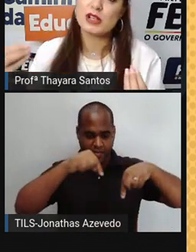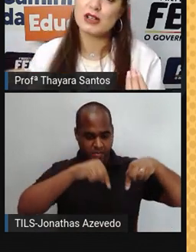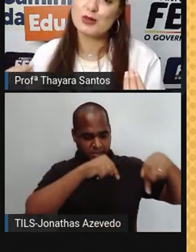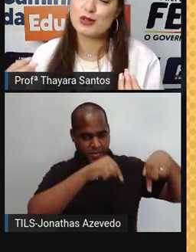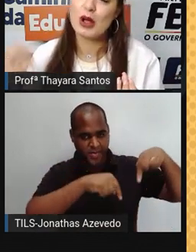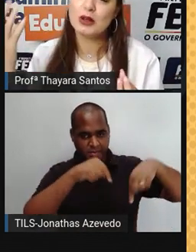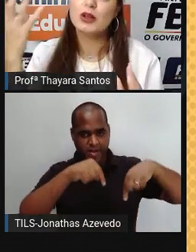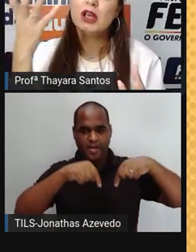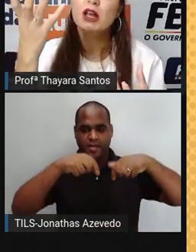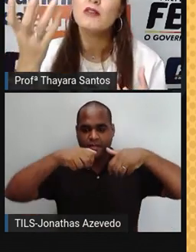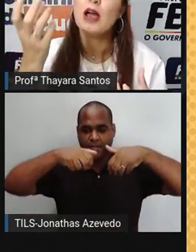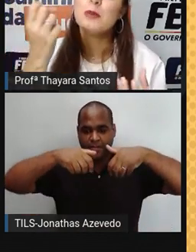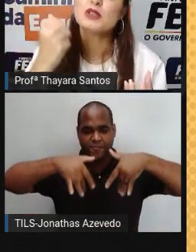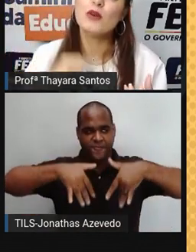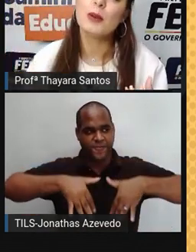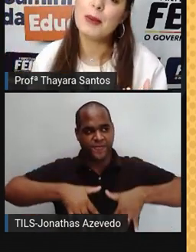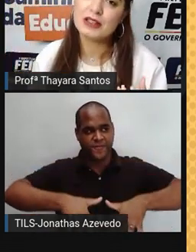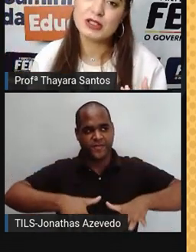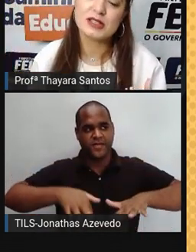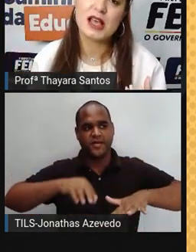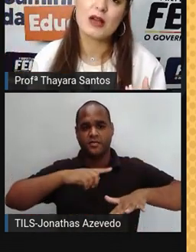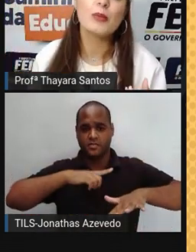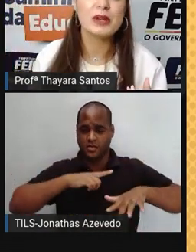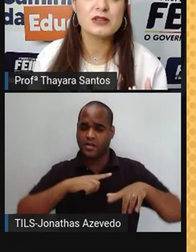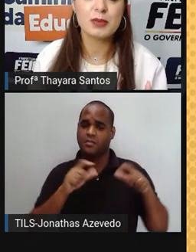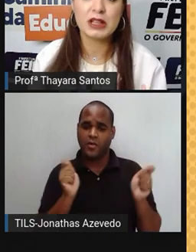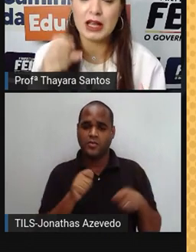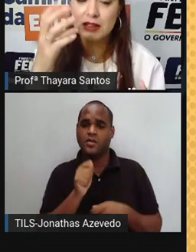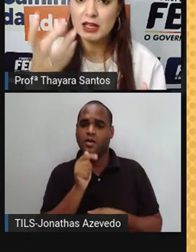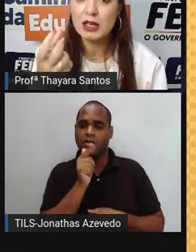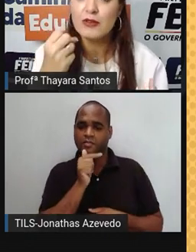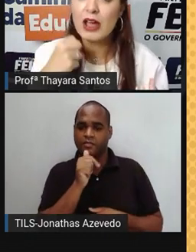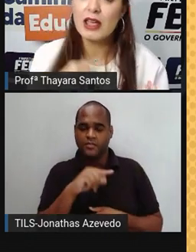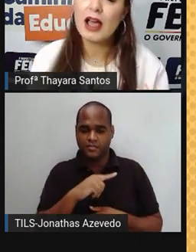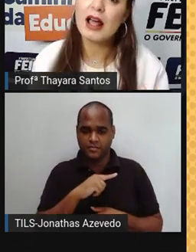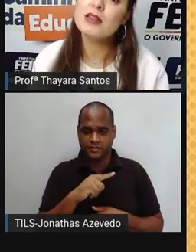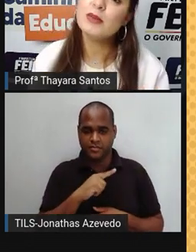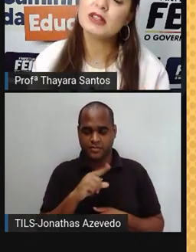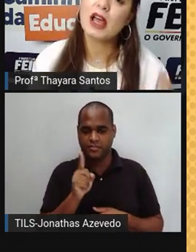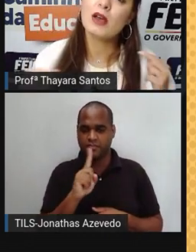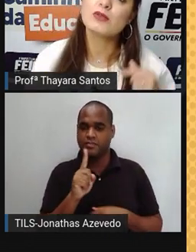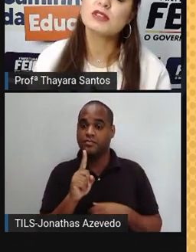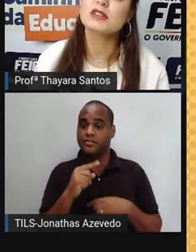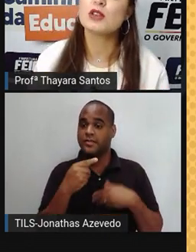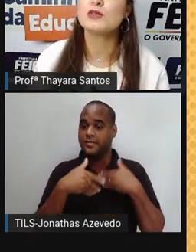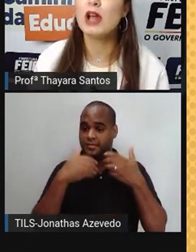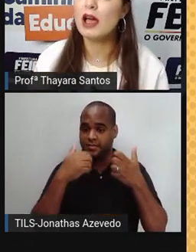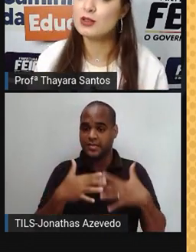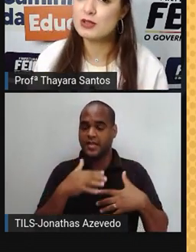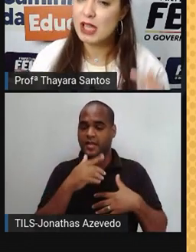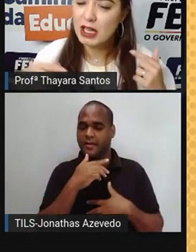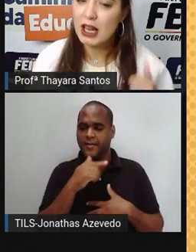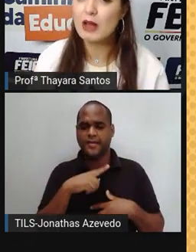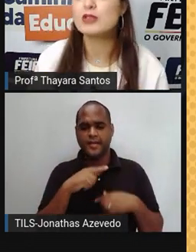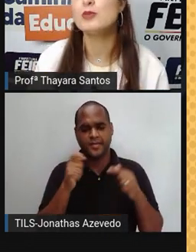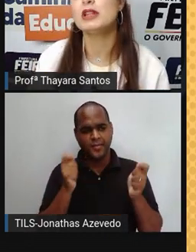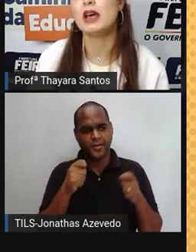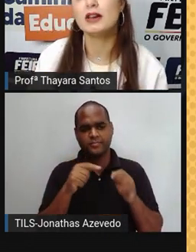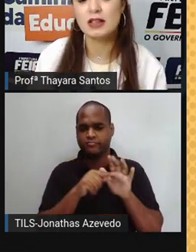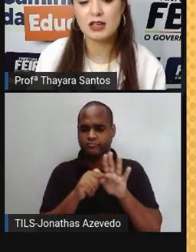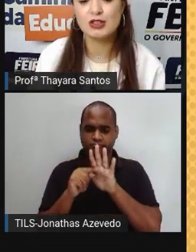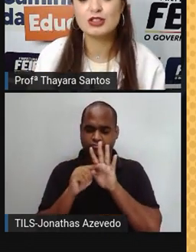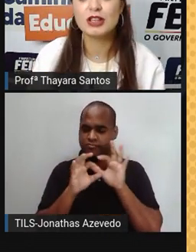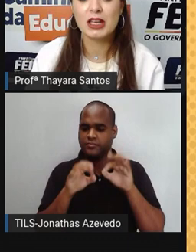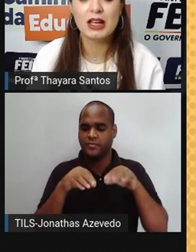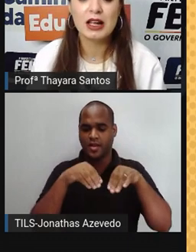vários poros ali no solo ele vai absorver parte dessa água precipitada vai alimentar os lençóis freáticos que aquela